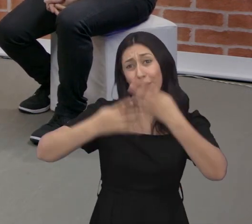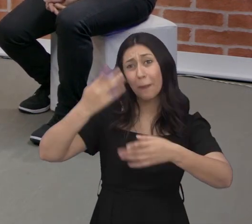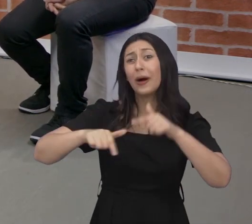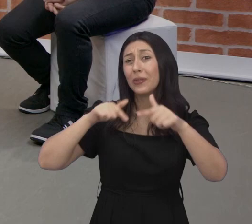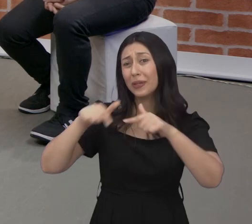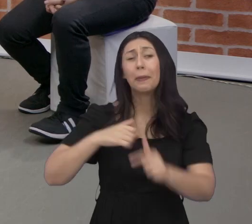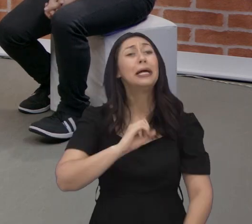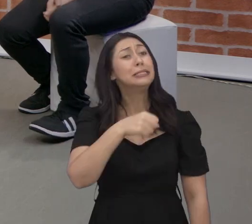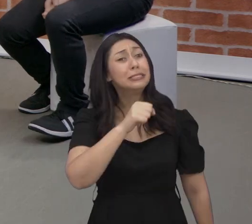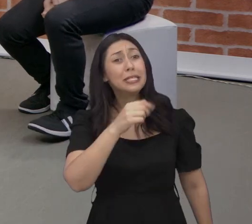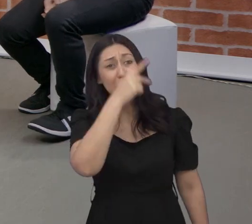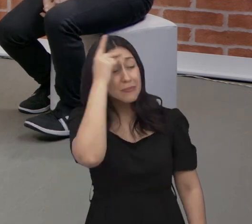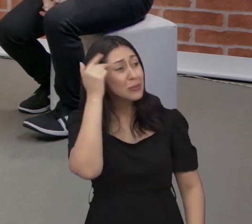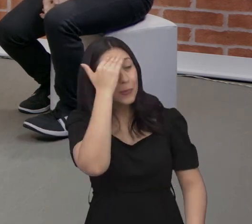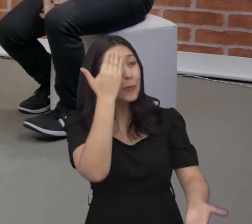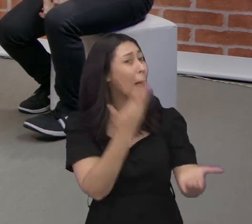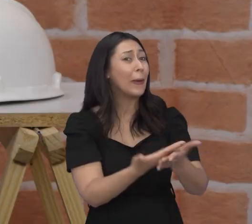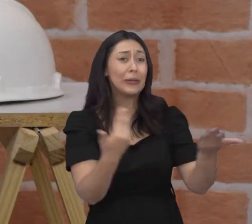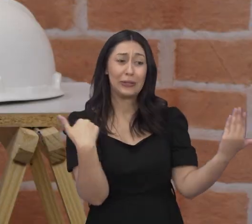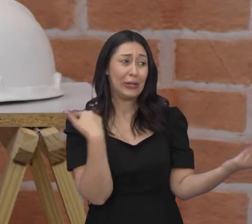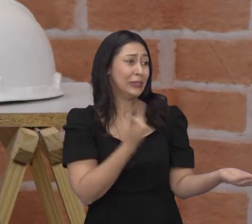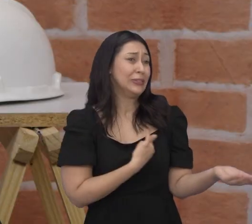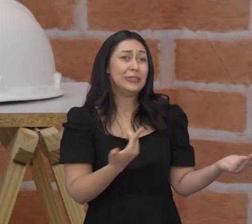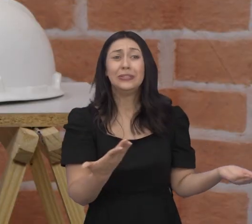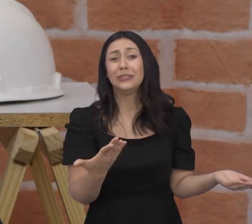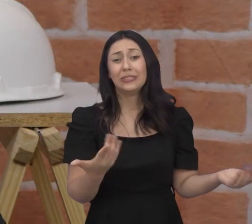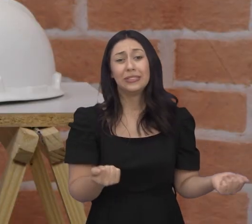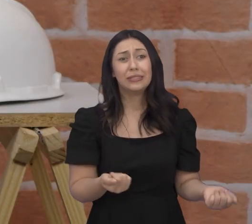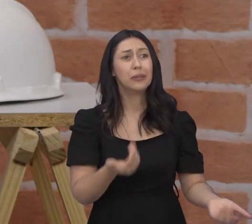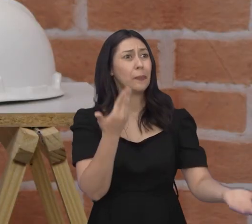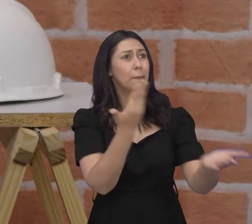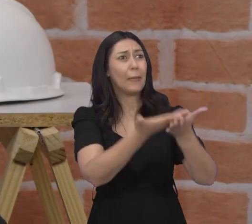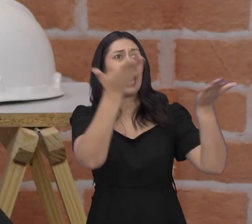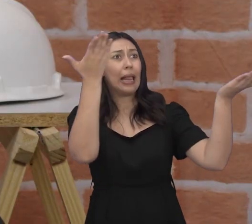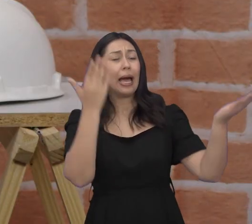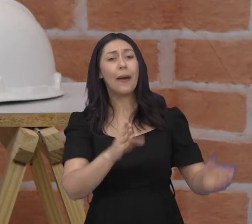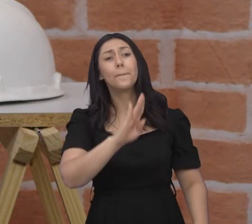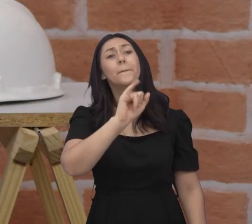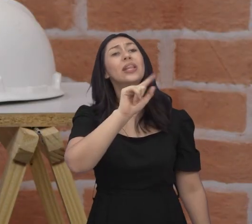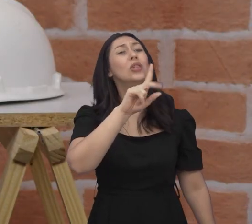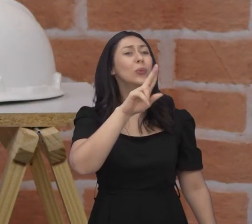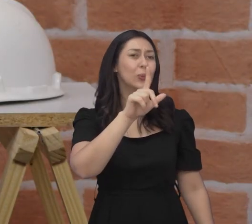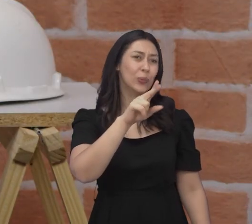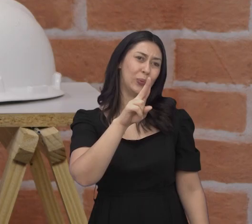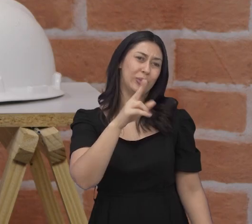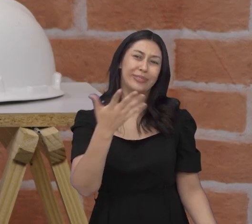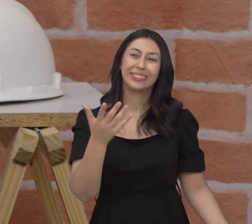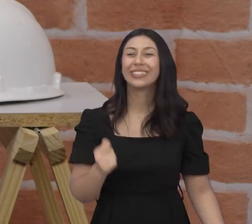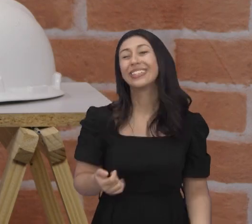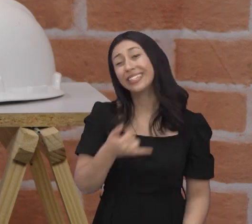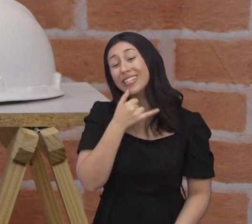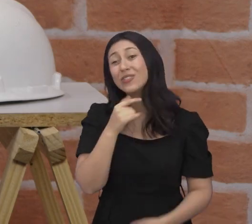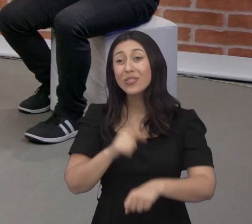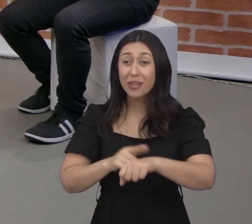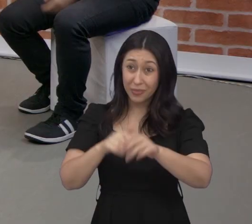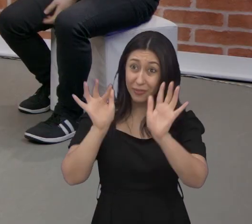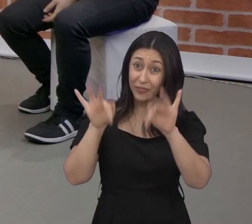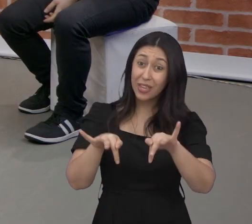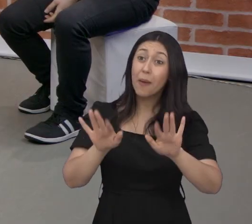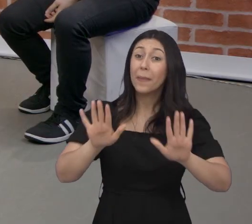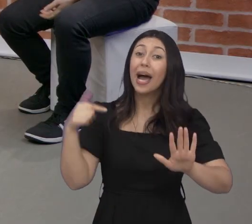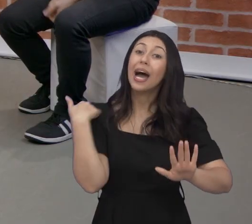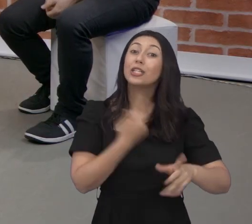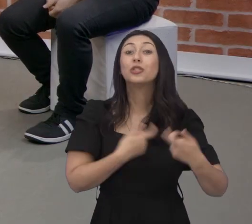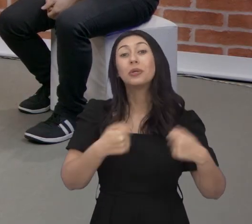todo o trabalho. Total, a gente vai no impulso, no embalo, daí chega um ET Bilu da vida. Olha, infelizmente nosso tempo acabou, mas agora a gente tem